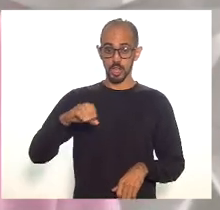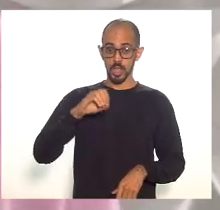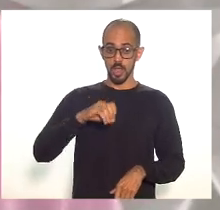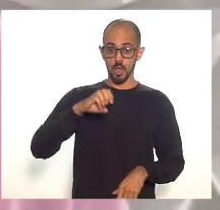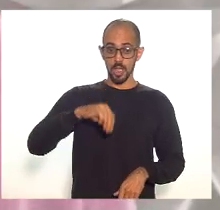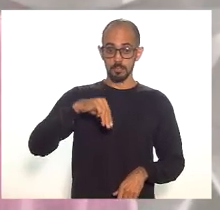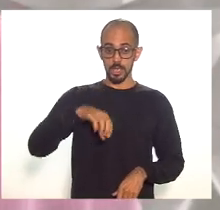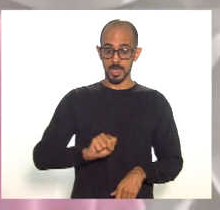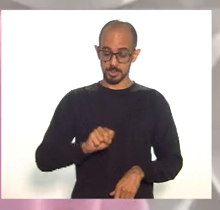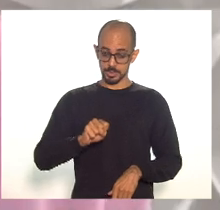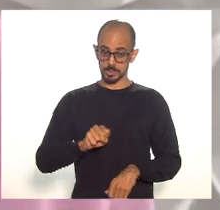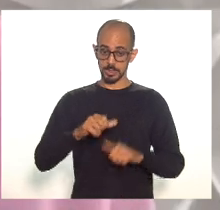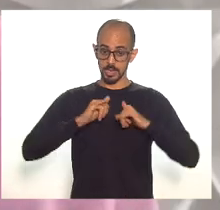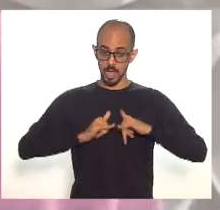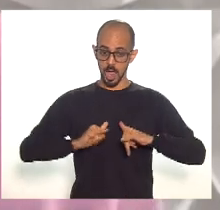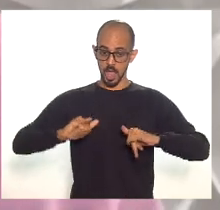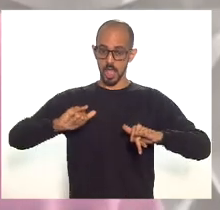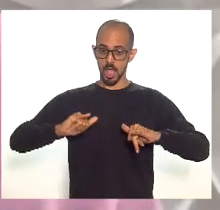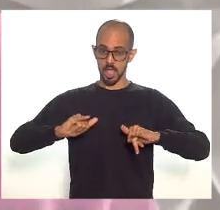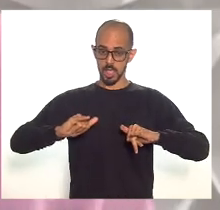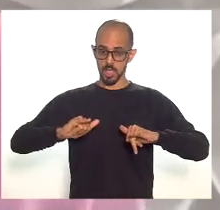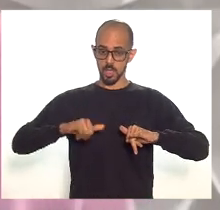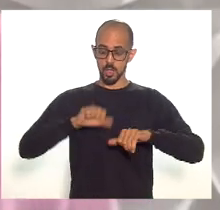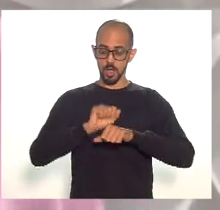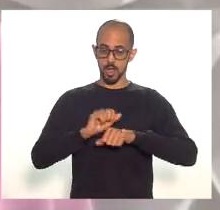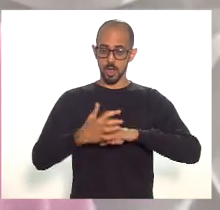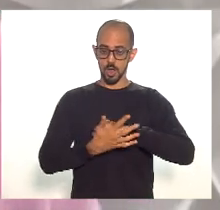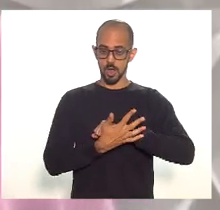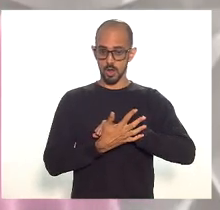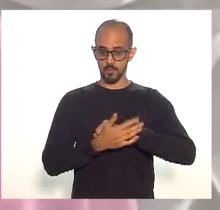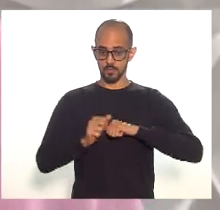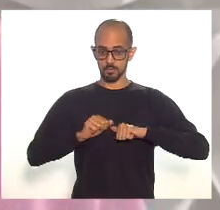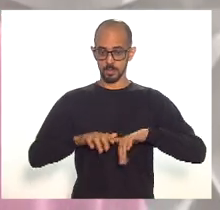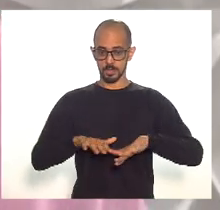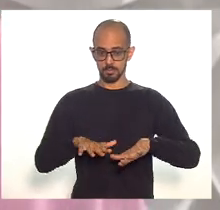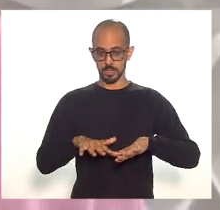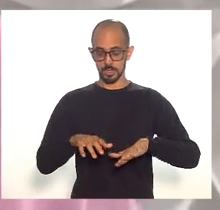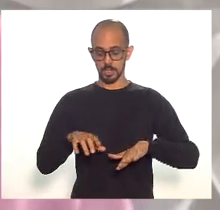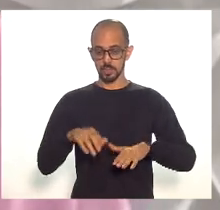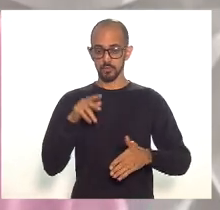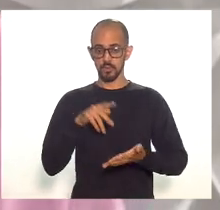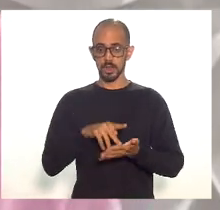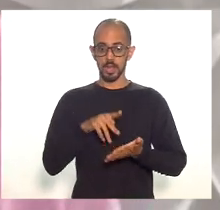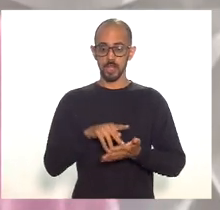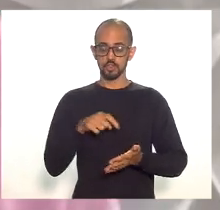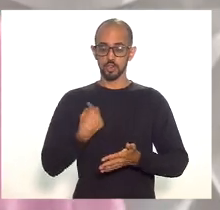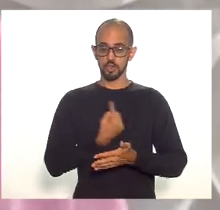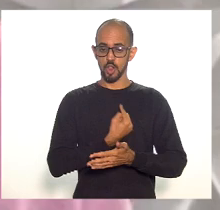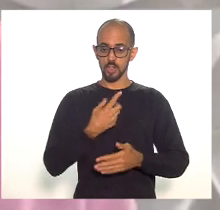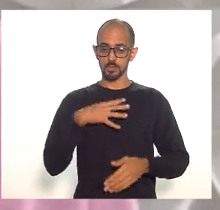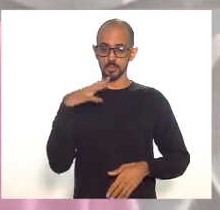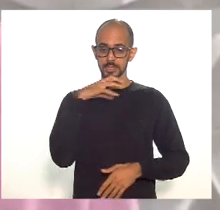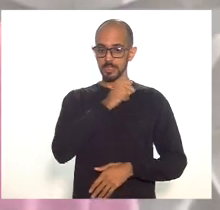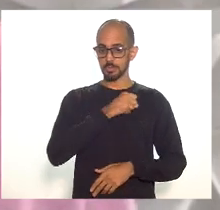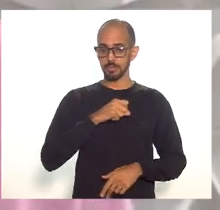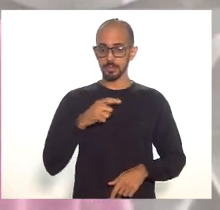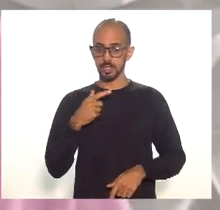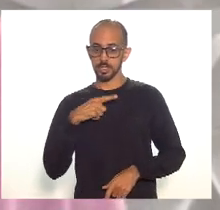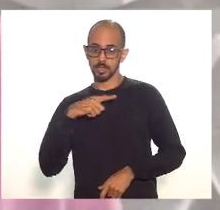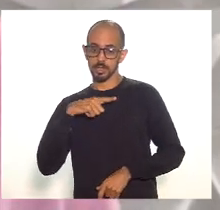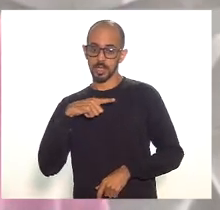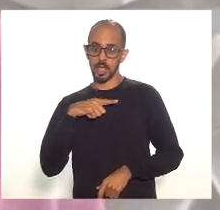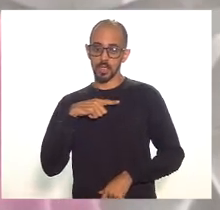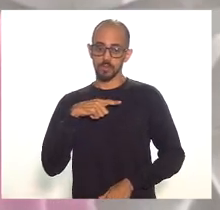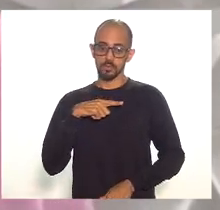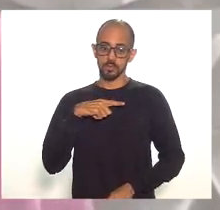Saúde decretou a pandemia da Covid-19, o fato é que nós verificamos que houve uma manifestação